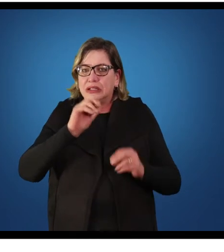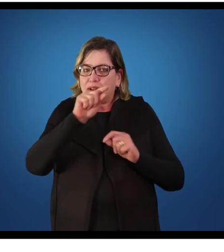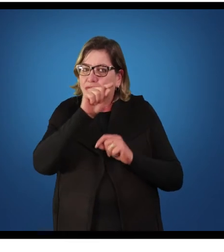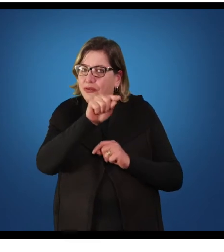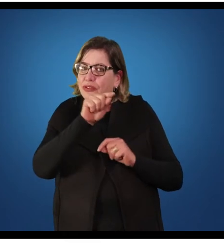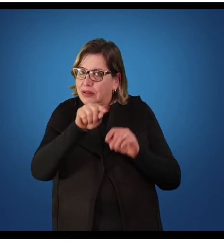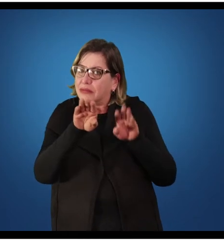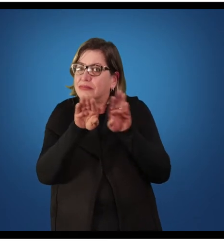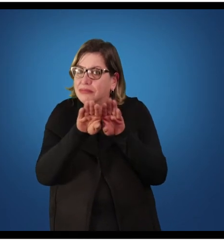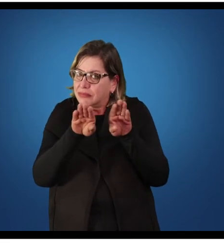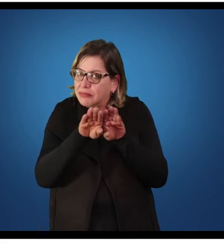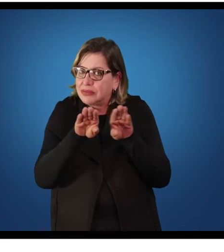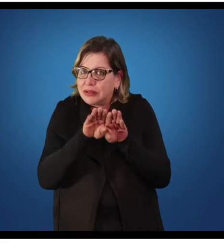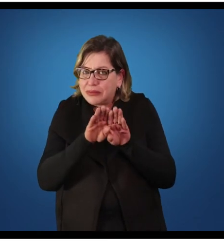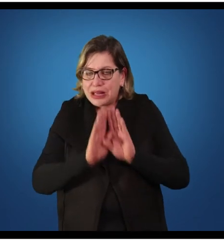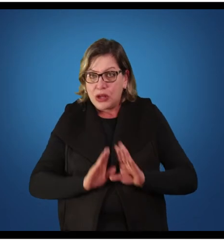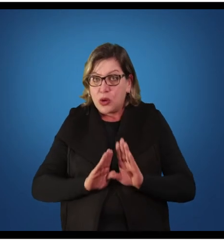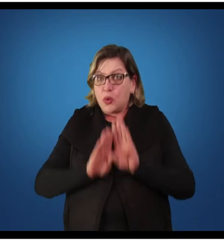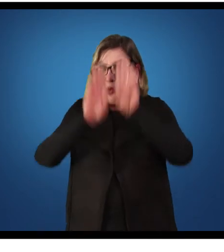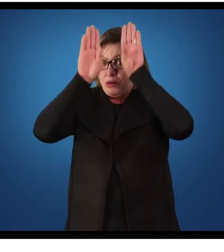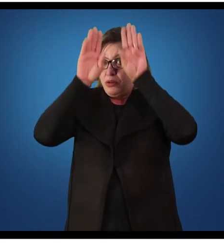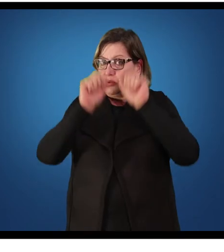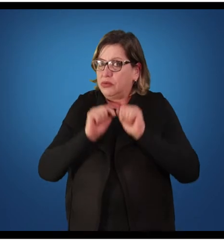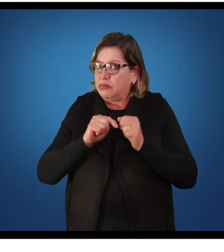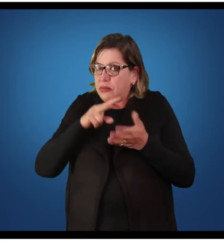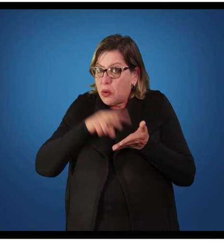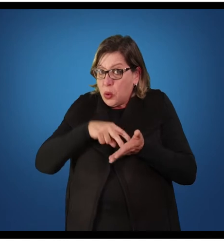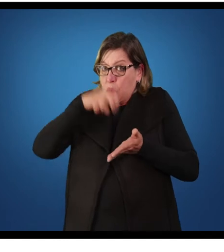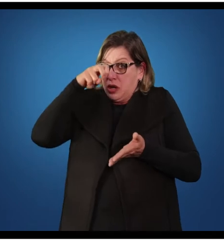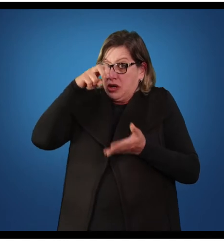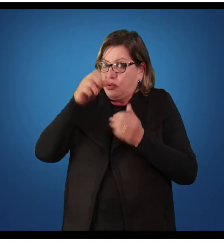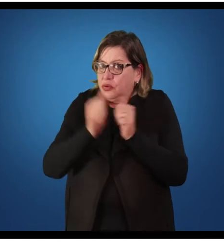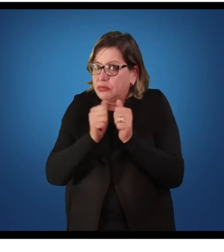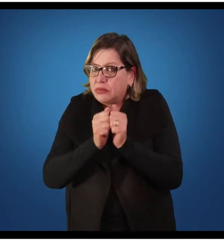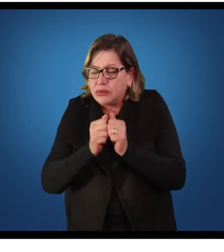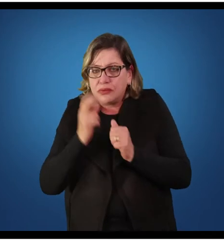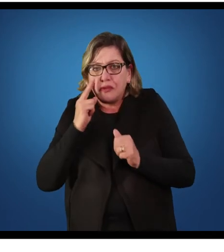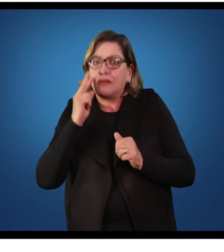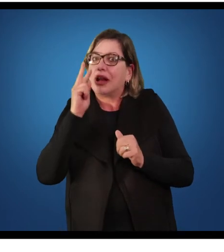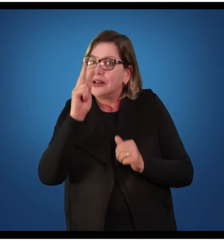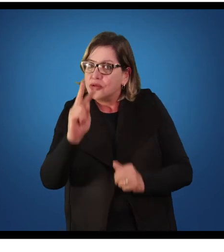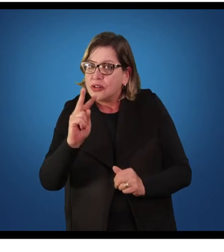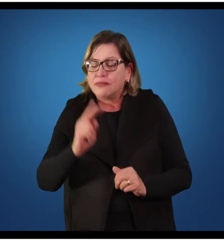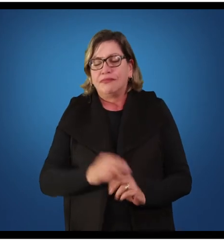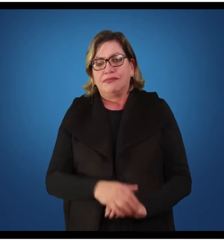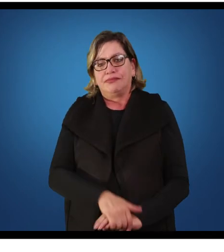você também sobe. Vai.